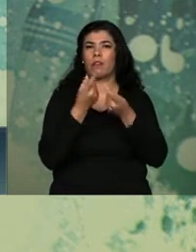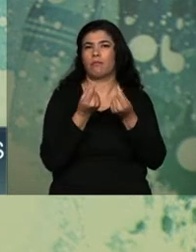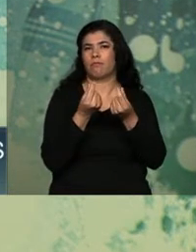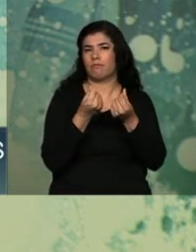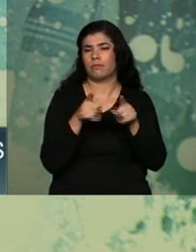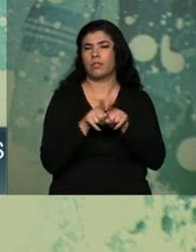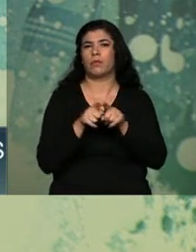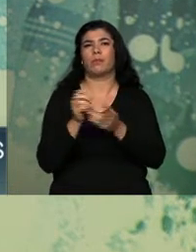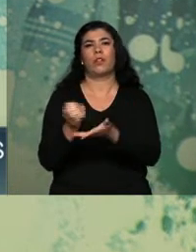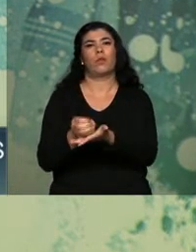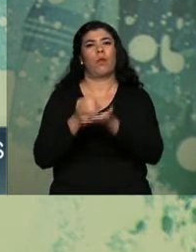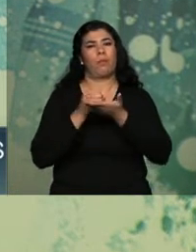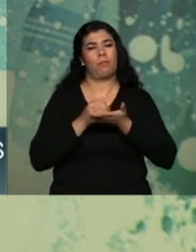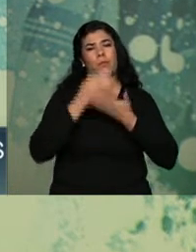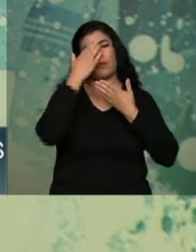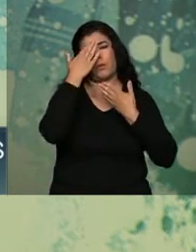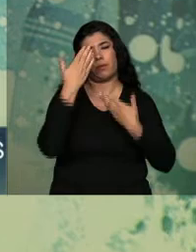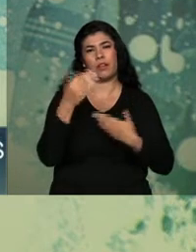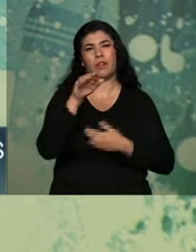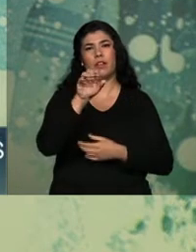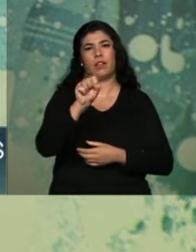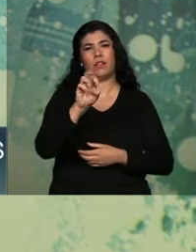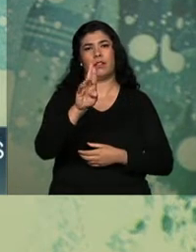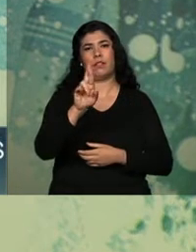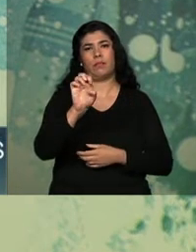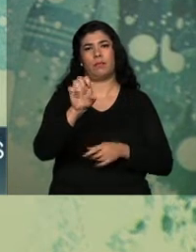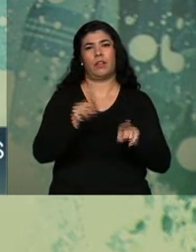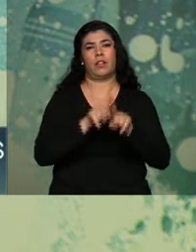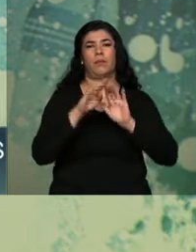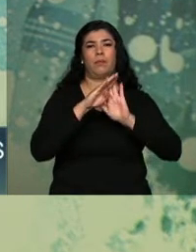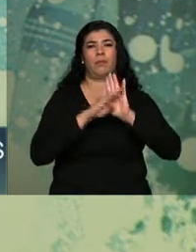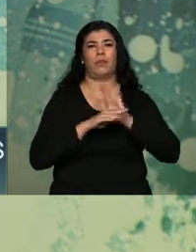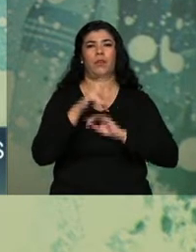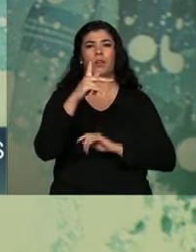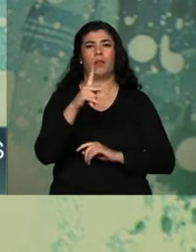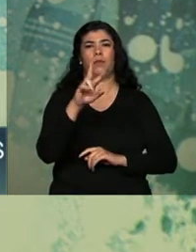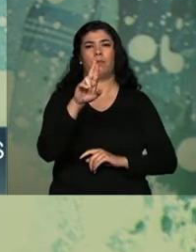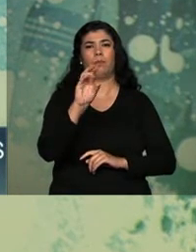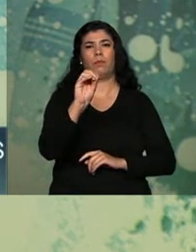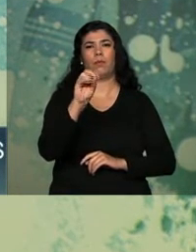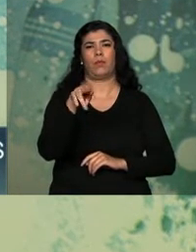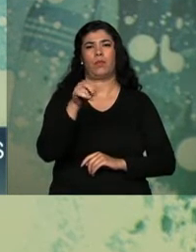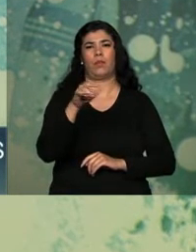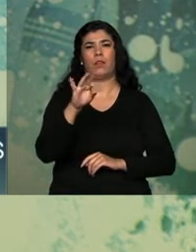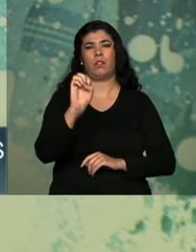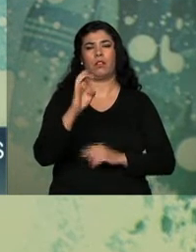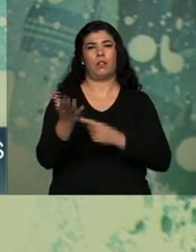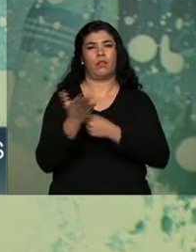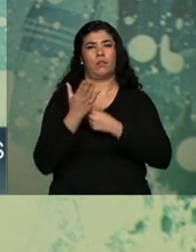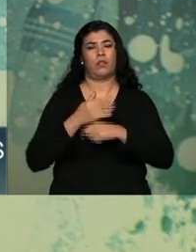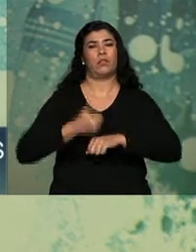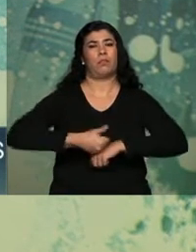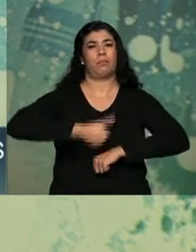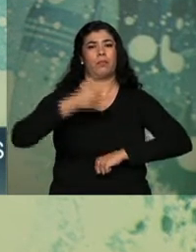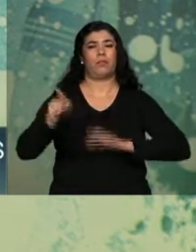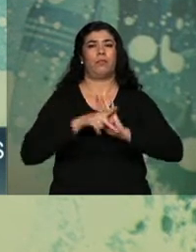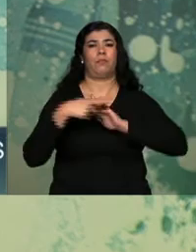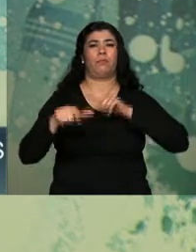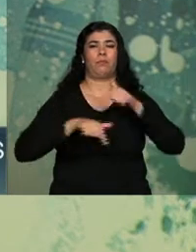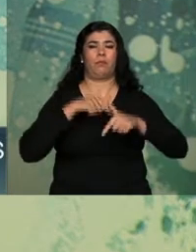ajudou muito, sou muito grata ao Sebrae e ao Pronatec pela oportunidade de instrução e de melhoria do meu